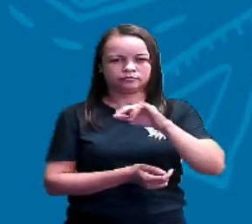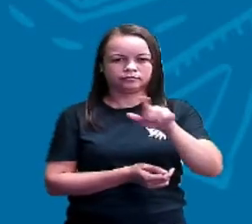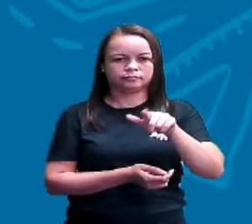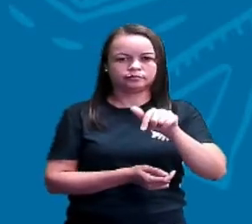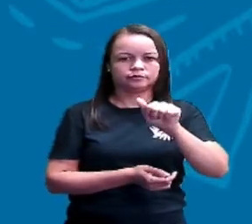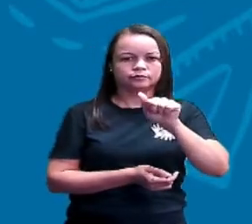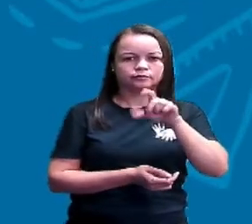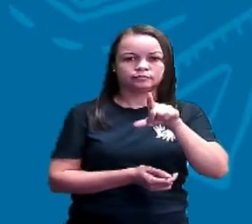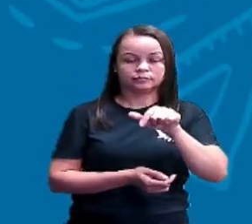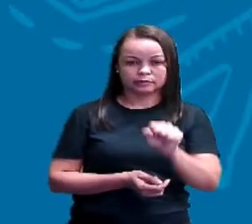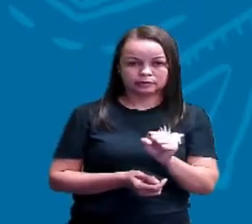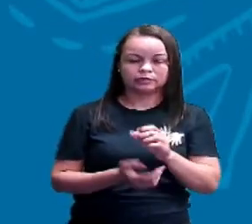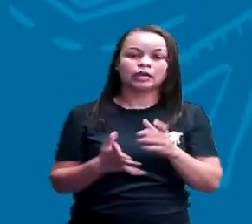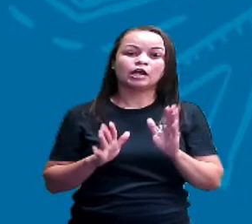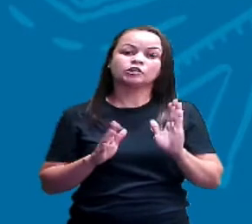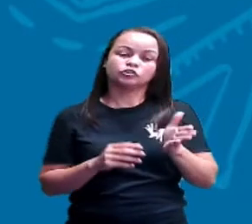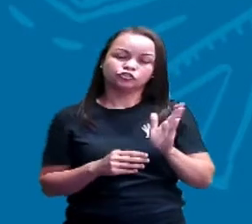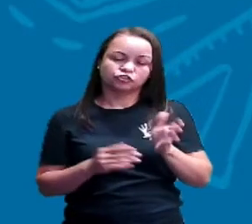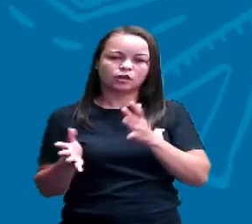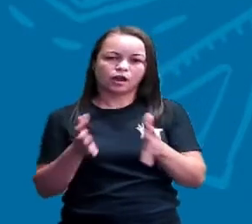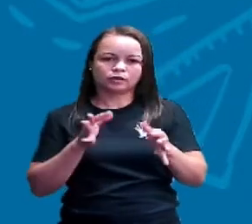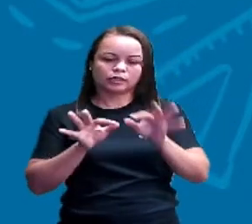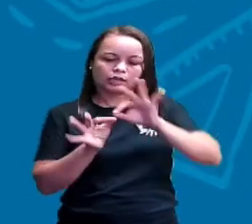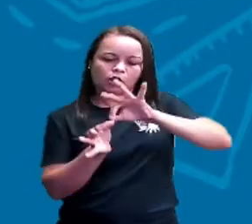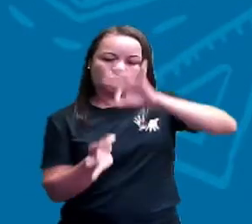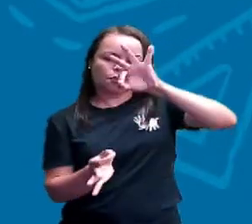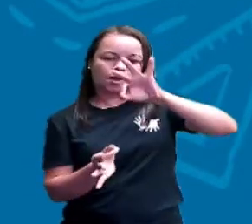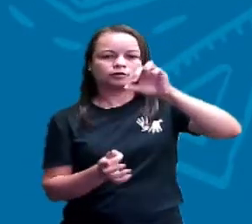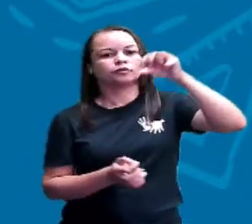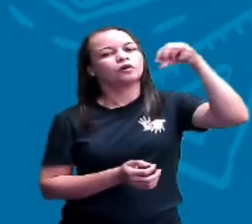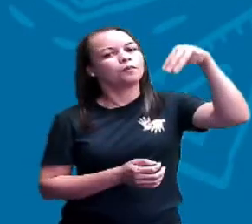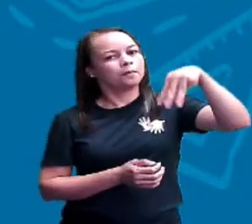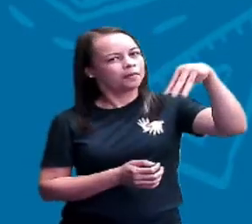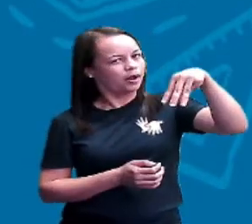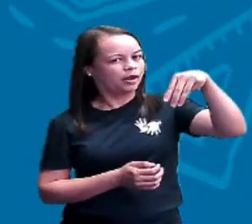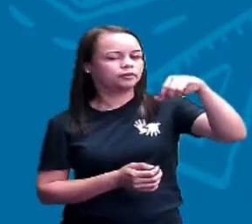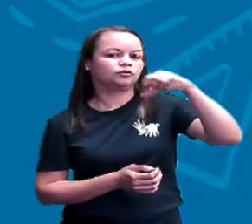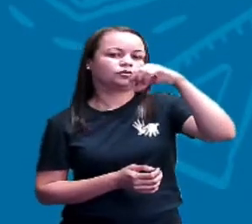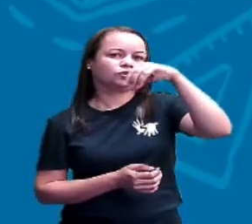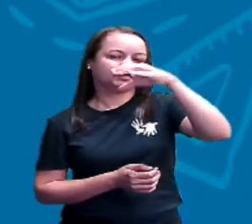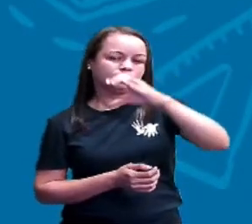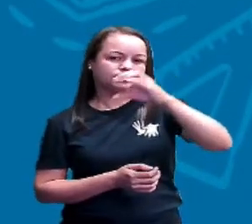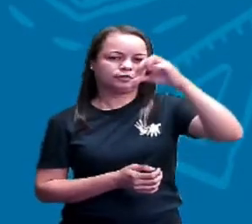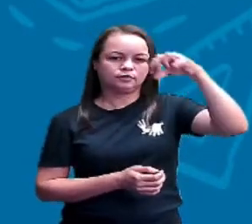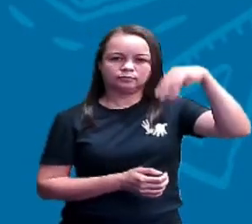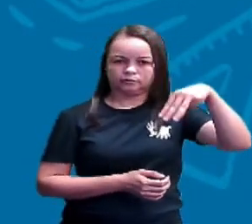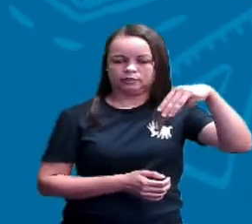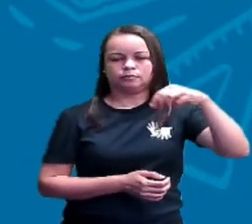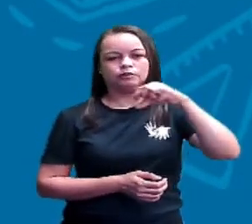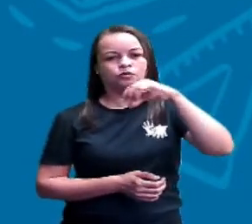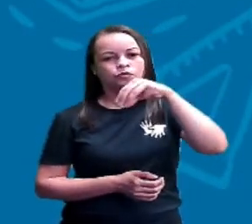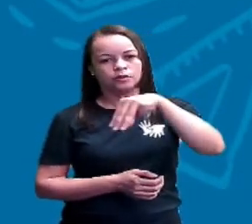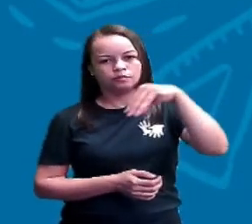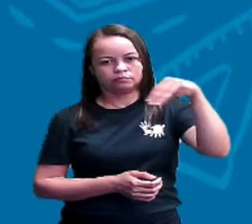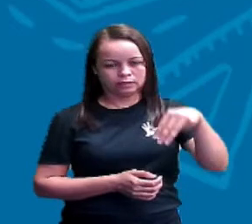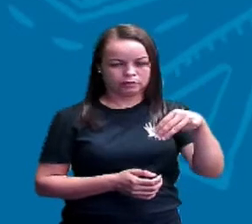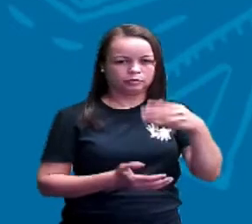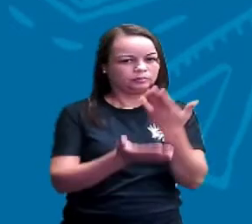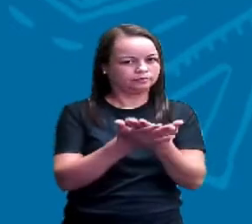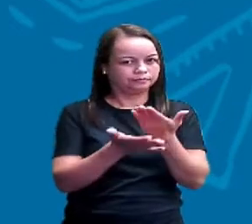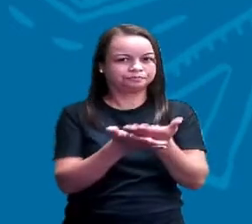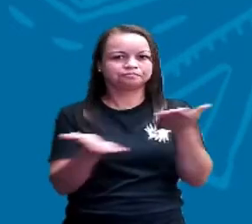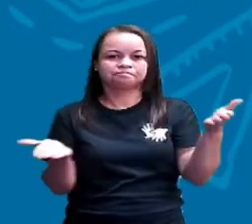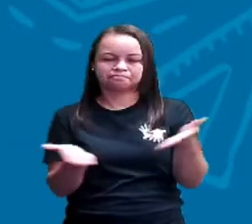padronizadas são aquelas que é o metro, o centímetro e o milímetro, que a gente está estudando agora, tá